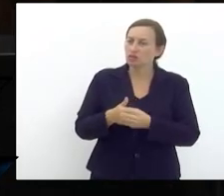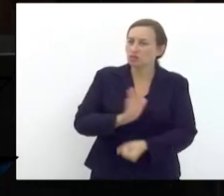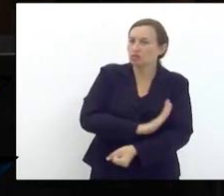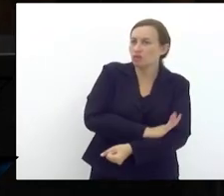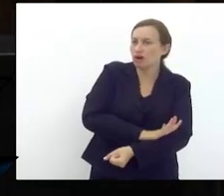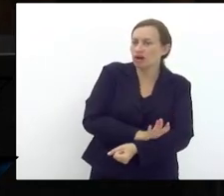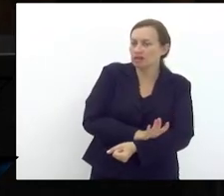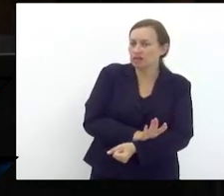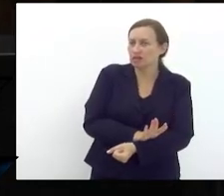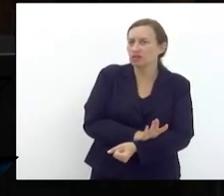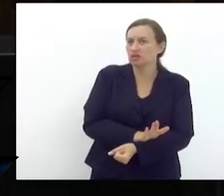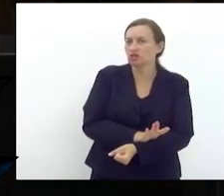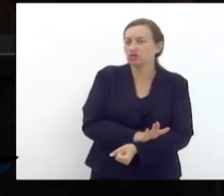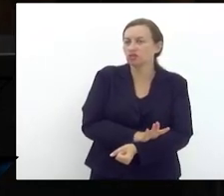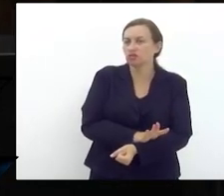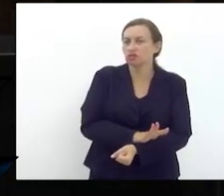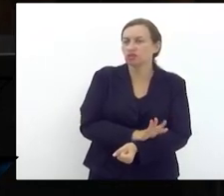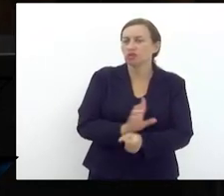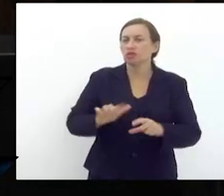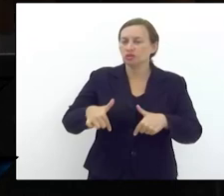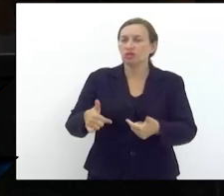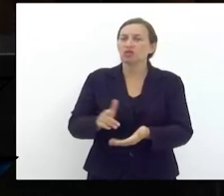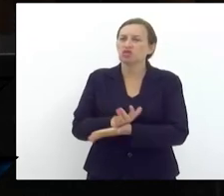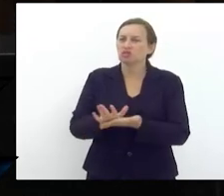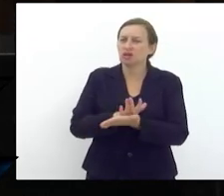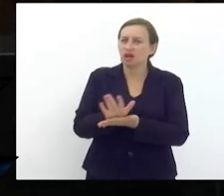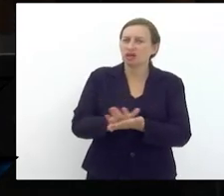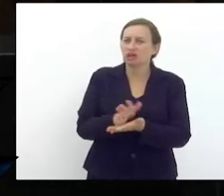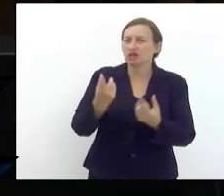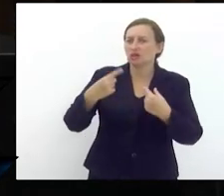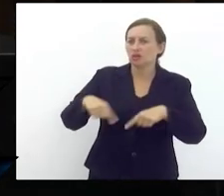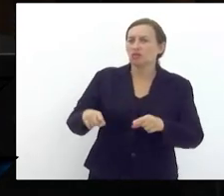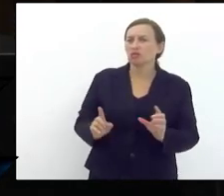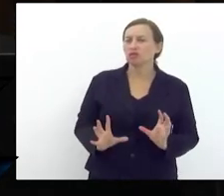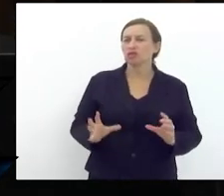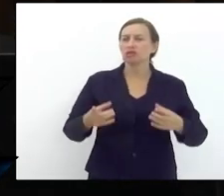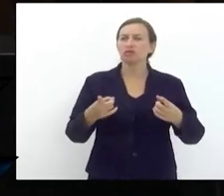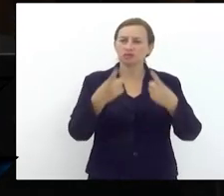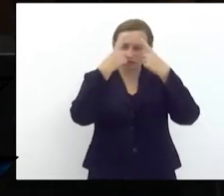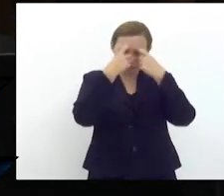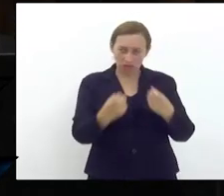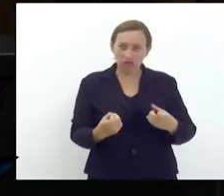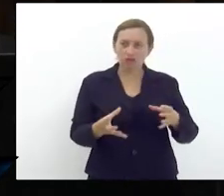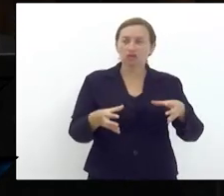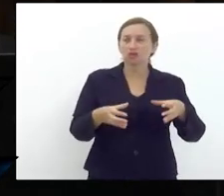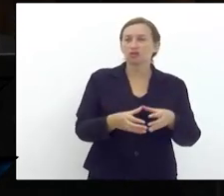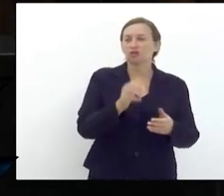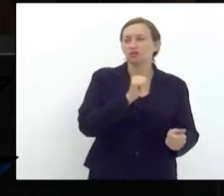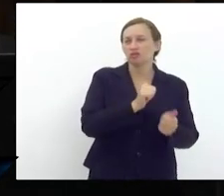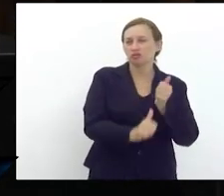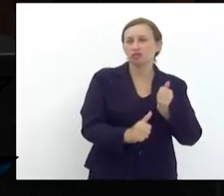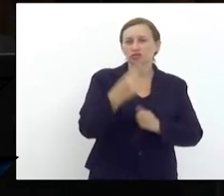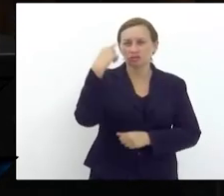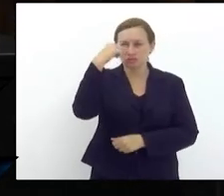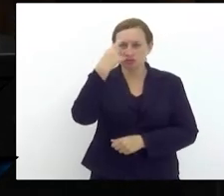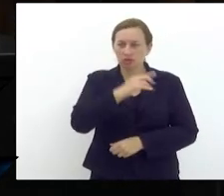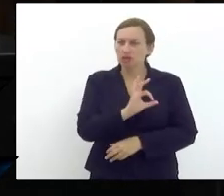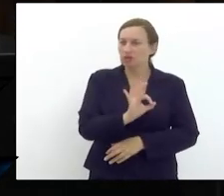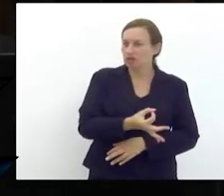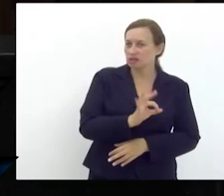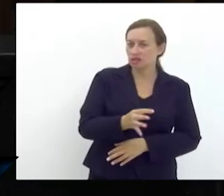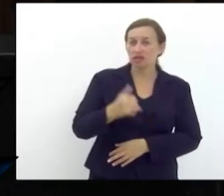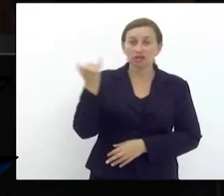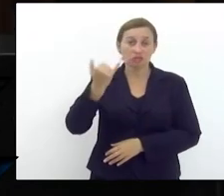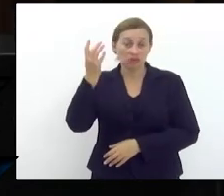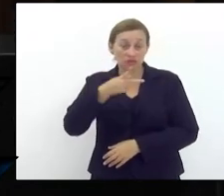coibir para ter as violência no futebol espanhol e aí recentemente é importante